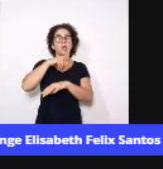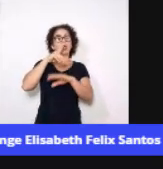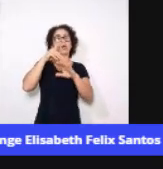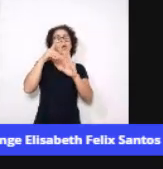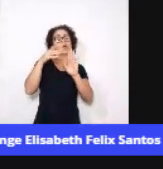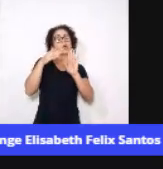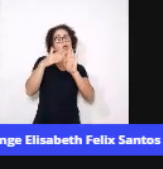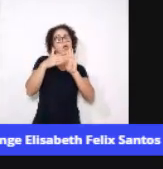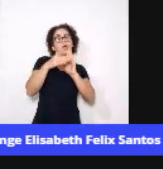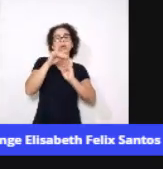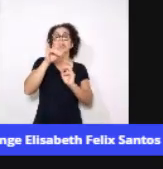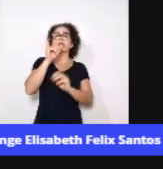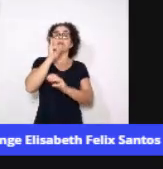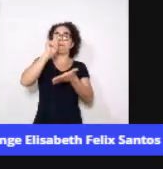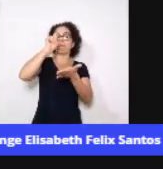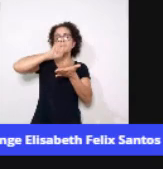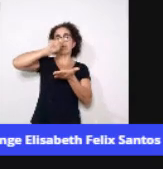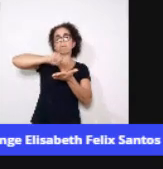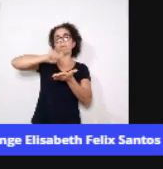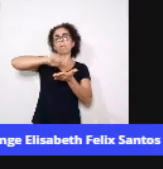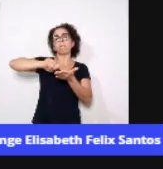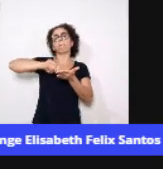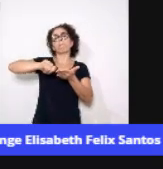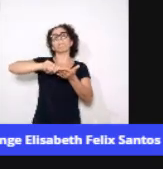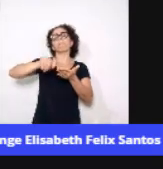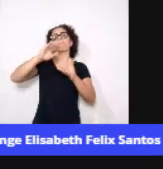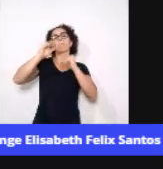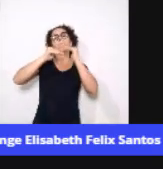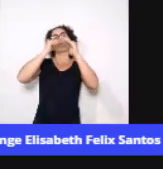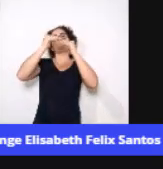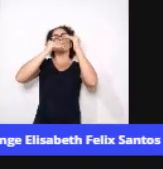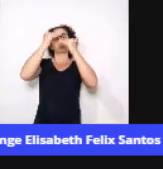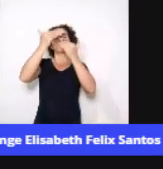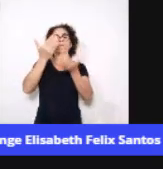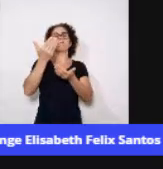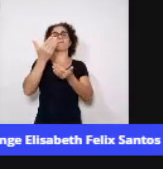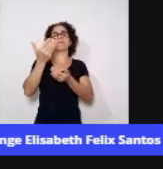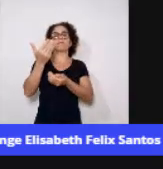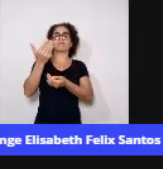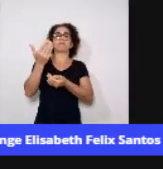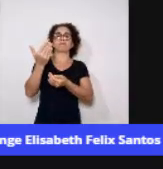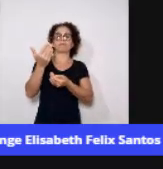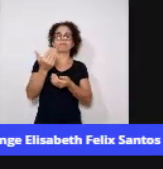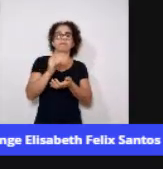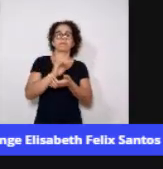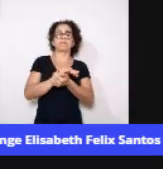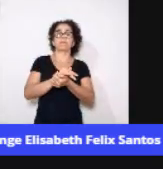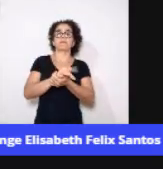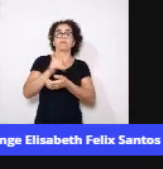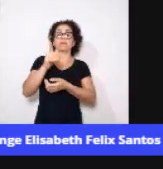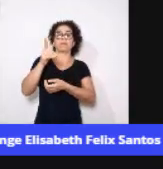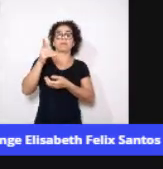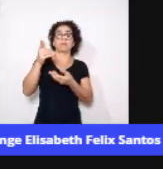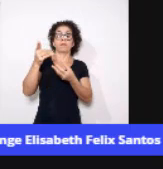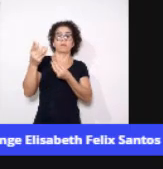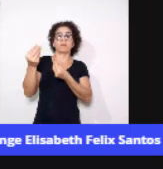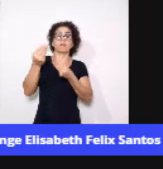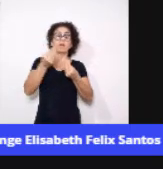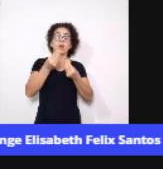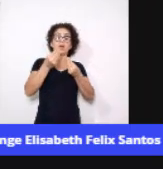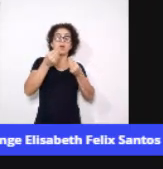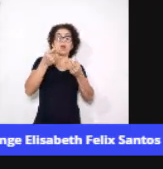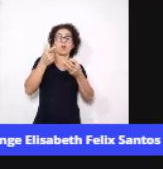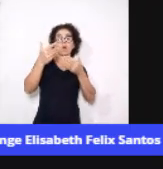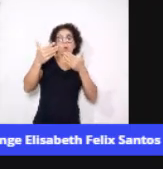escrita. Olha só, além de você trazer essa parte de estreitamento do